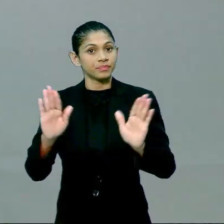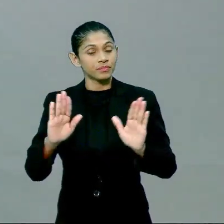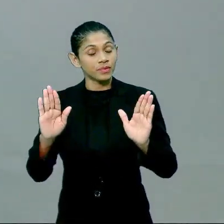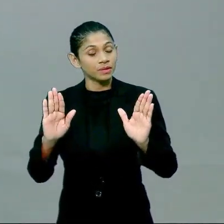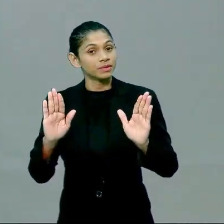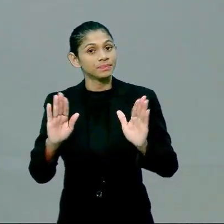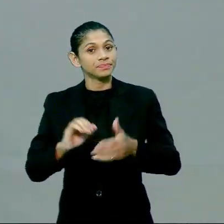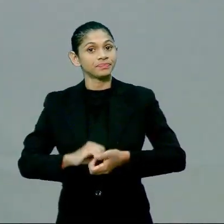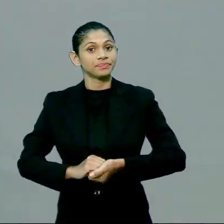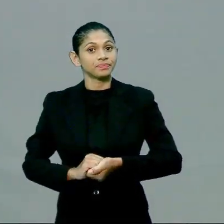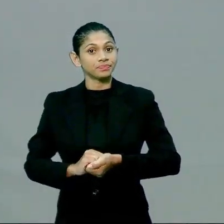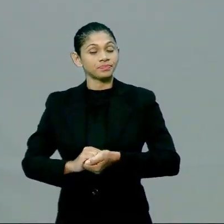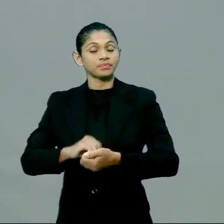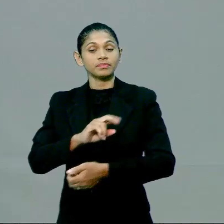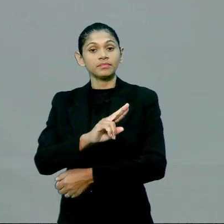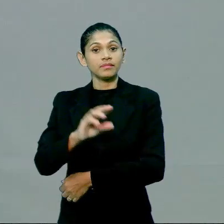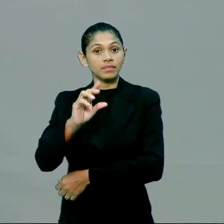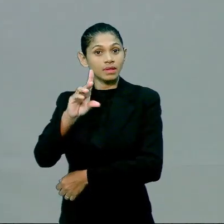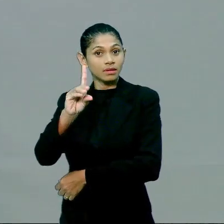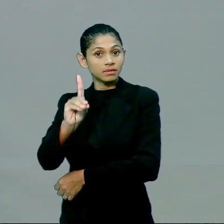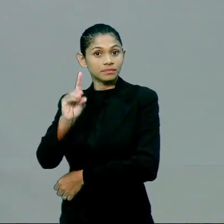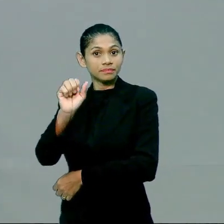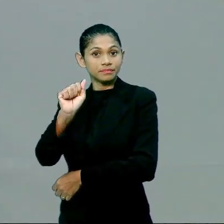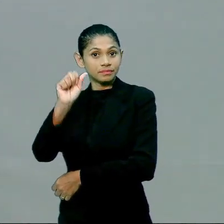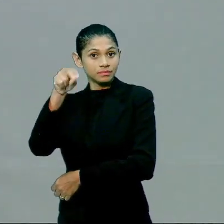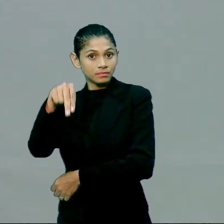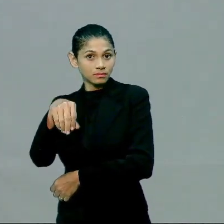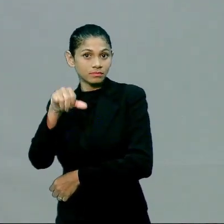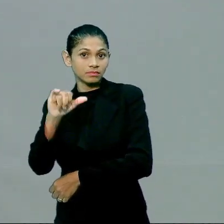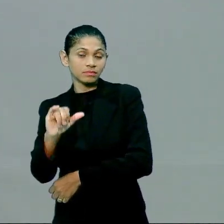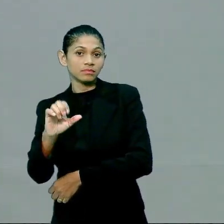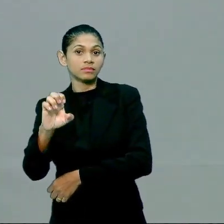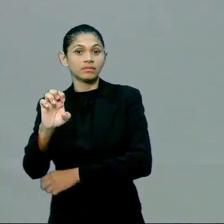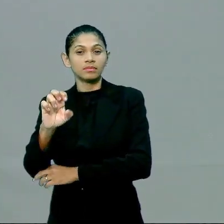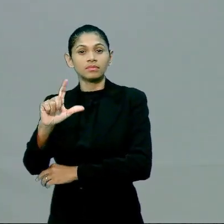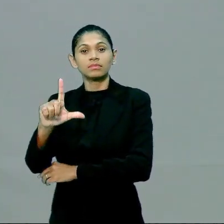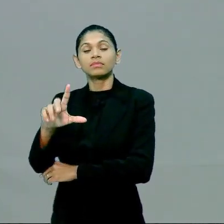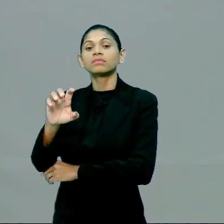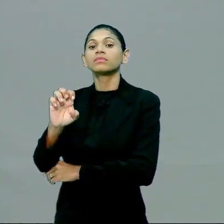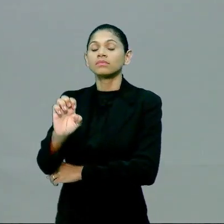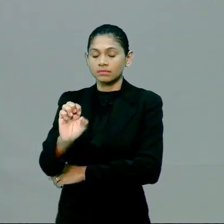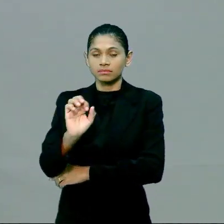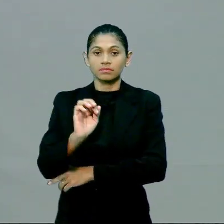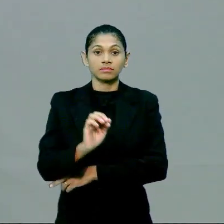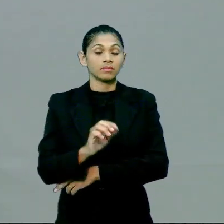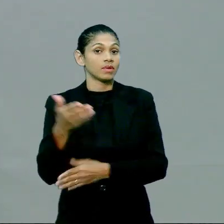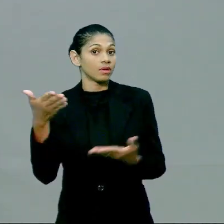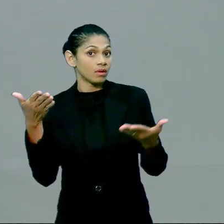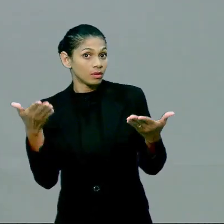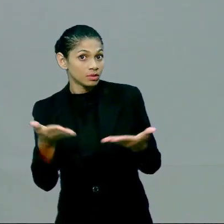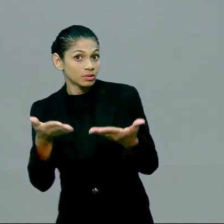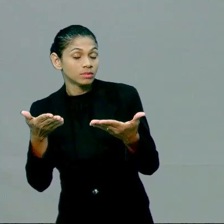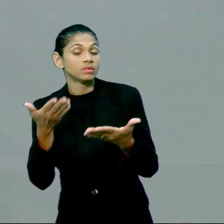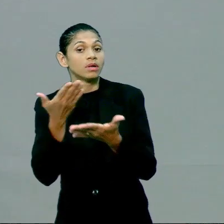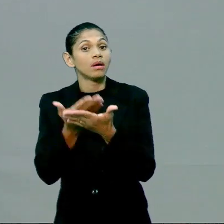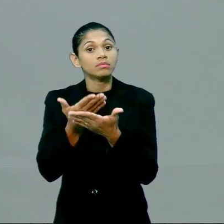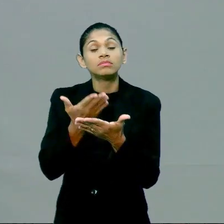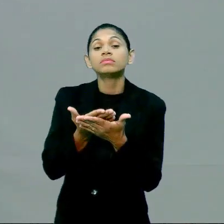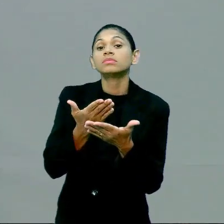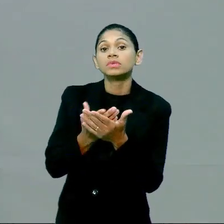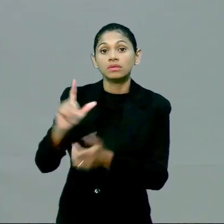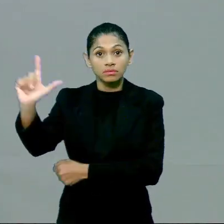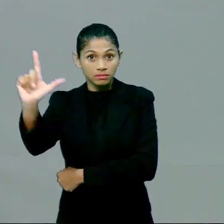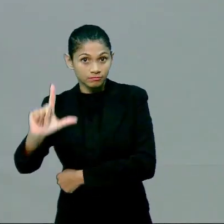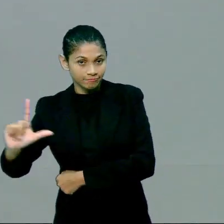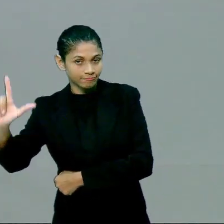Olá, pessoal! Meu nome é Daniele Ximenes, professora de língua portuguesa. Hoje teremos aula de literatura e vamos